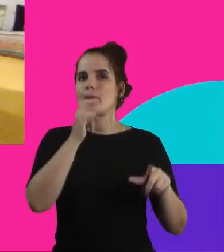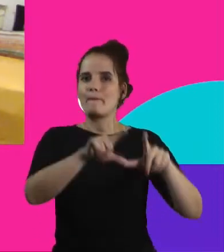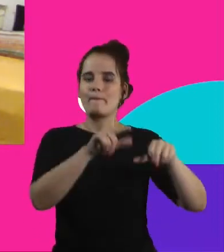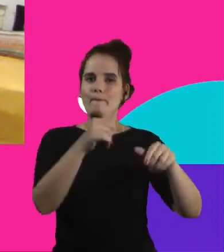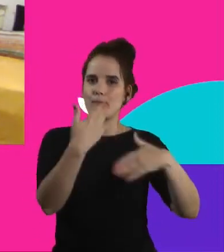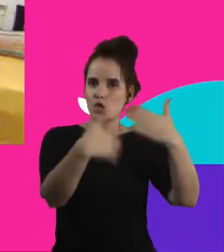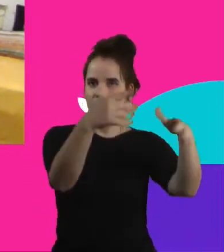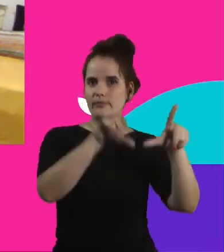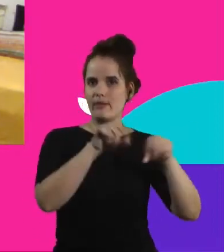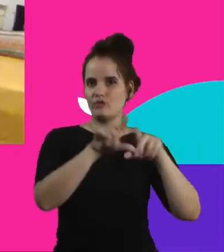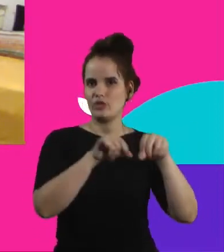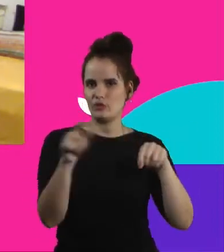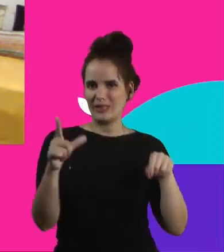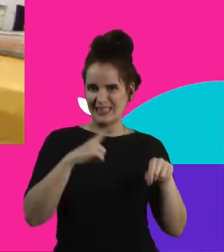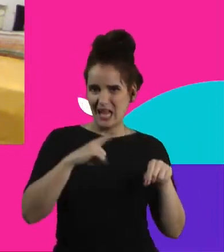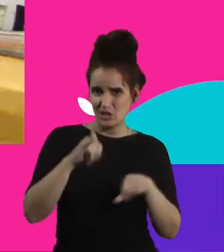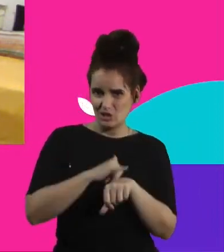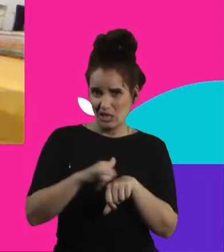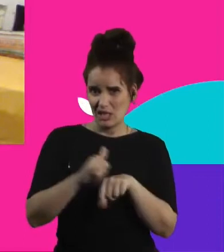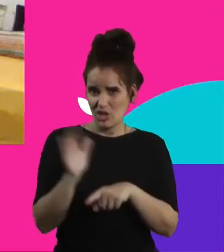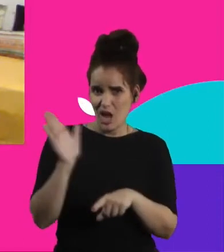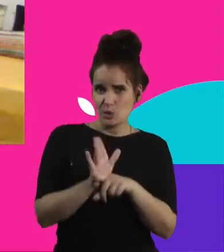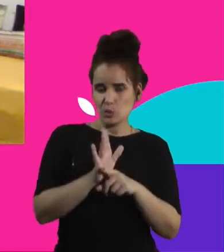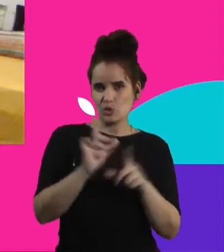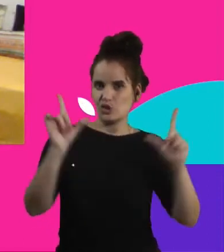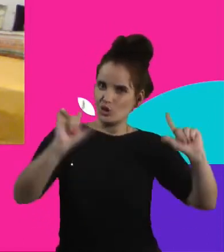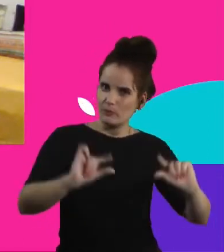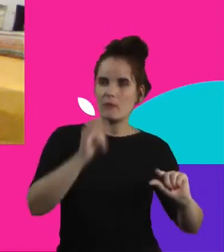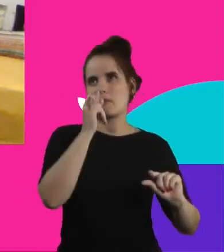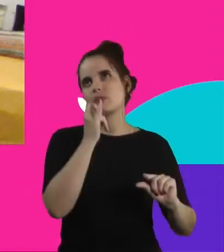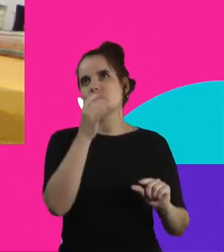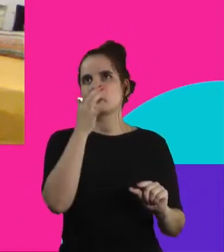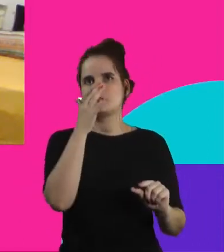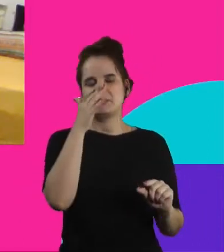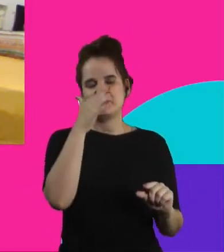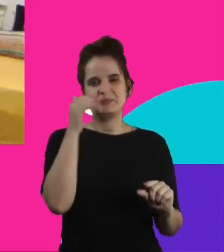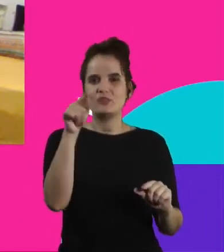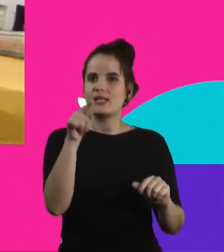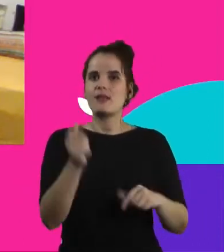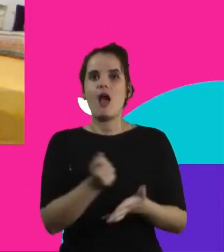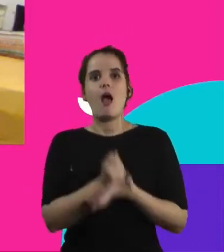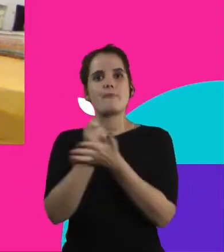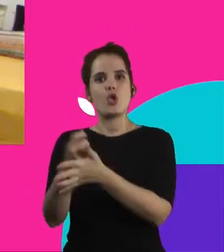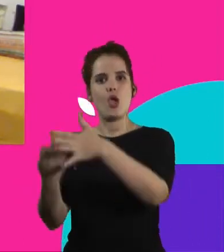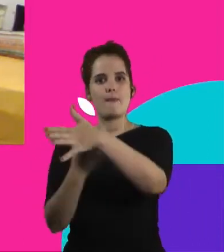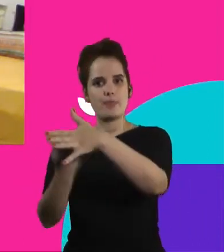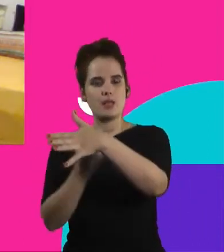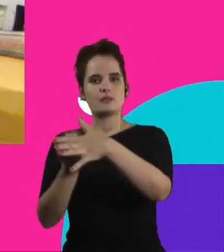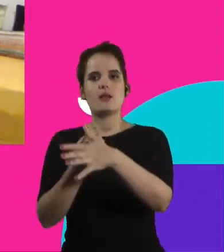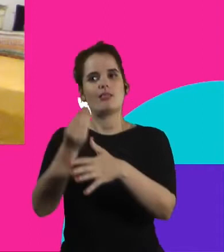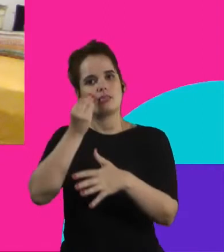Se vocês têm algum exemplo de alguma situação, né, que vocês apoiaram alguma empresa a buscar um processo seletivo